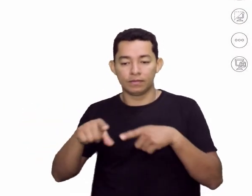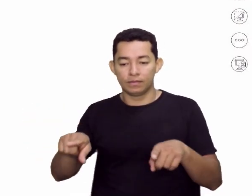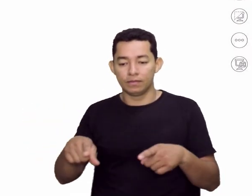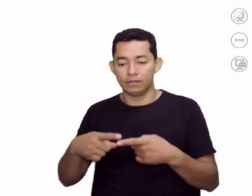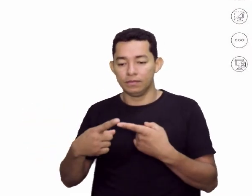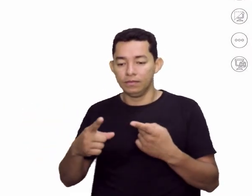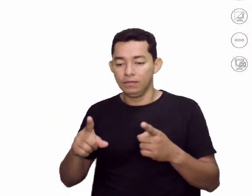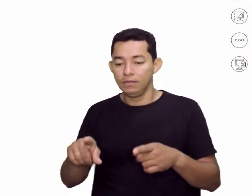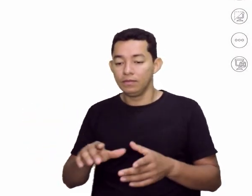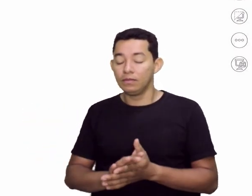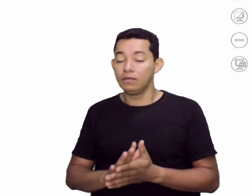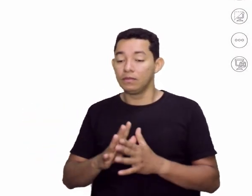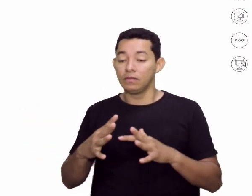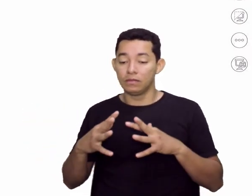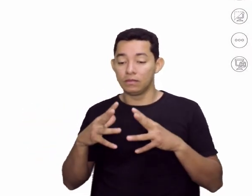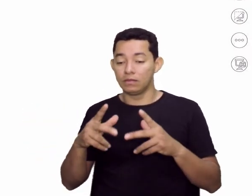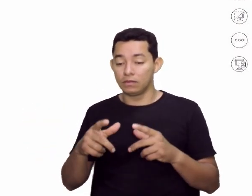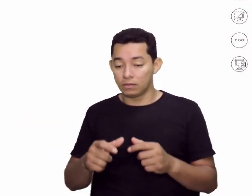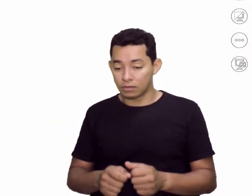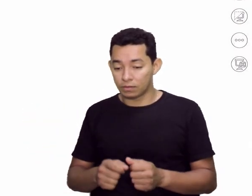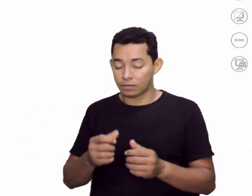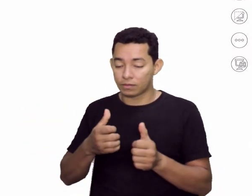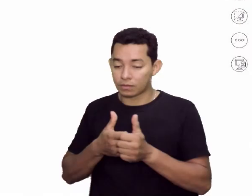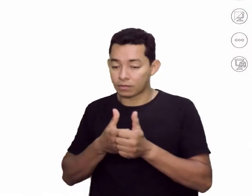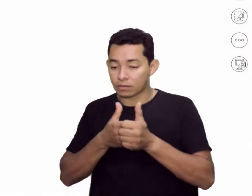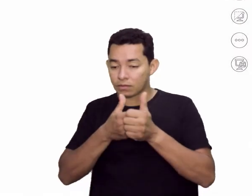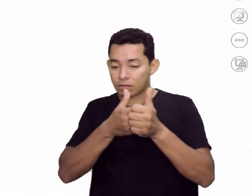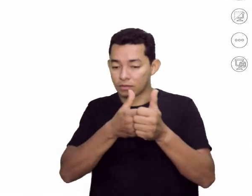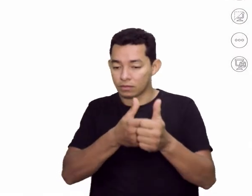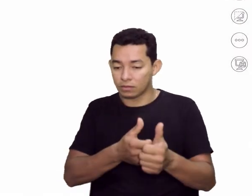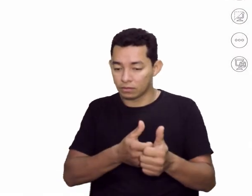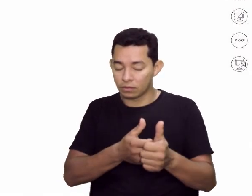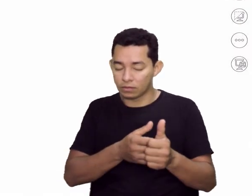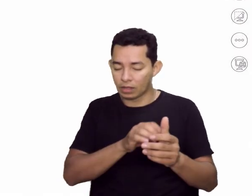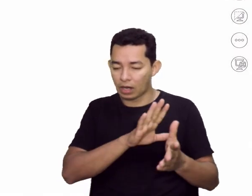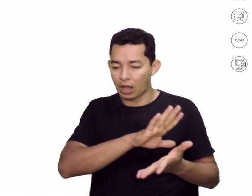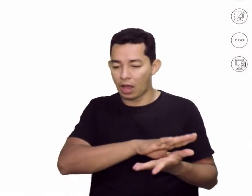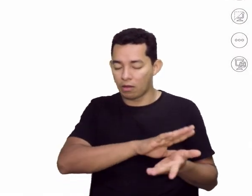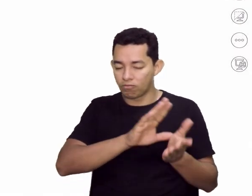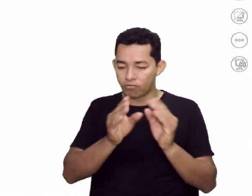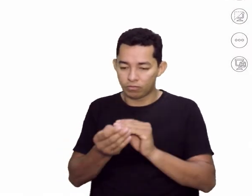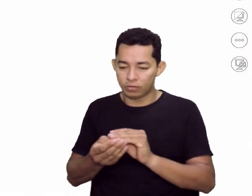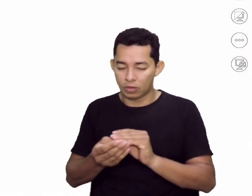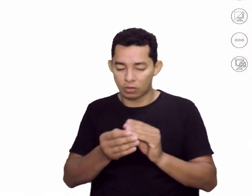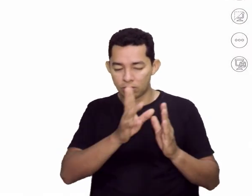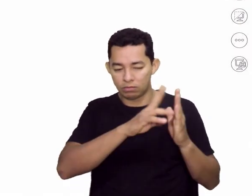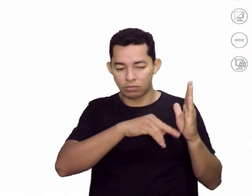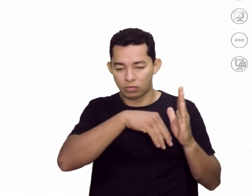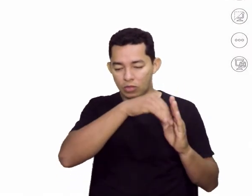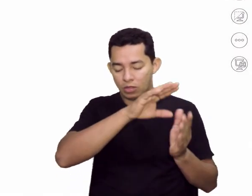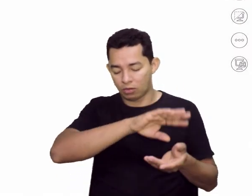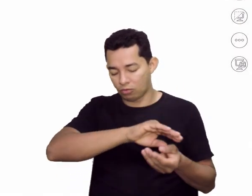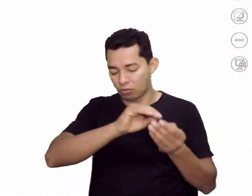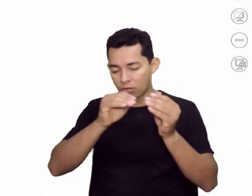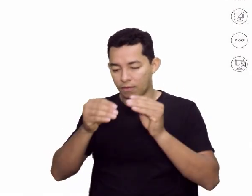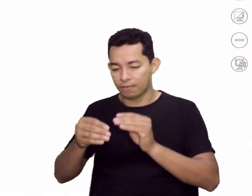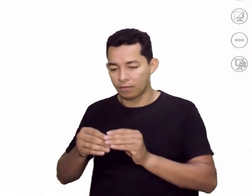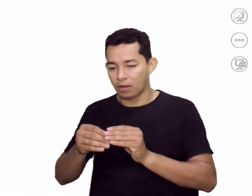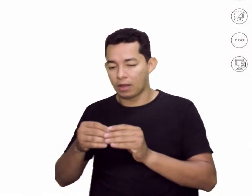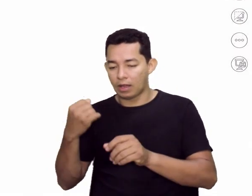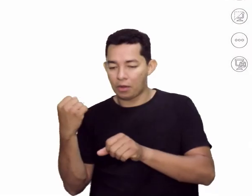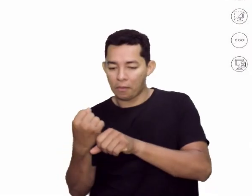meio que traduzindo, né? Da pintura para a escultura, para a arquitetura, todos